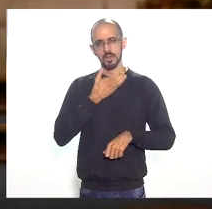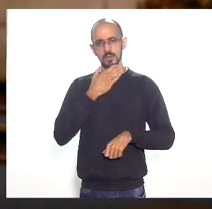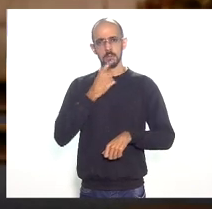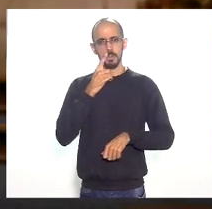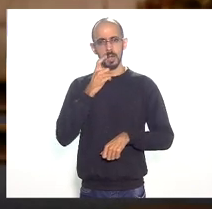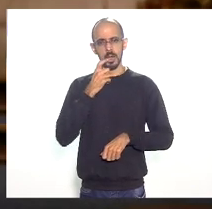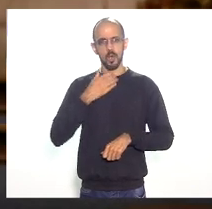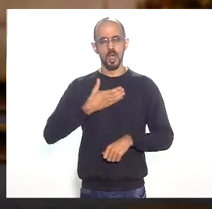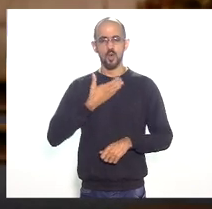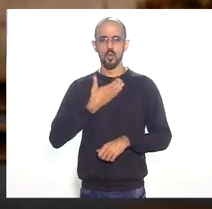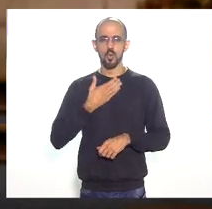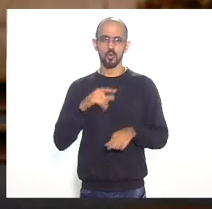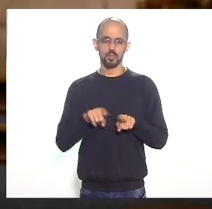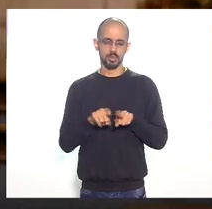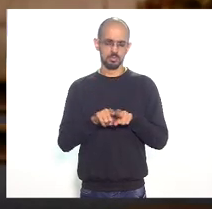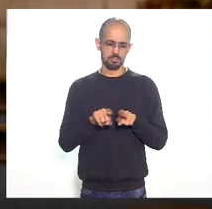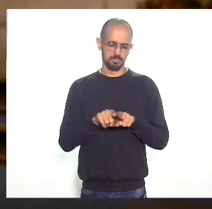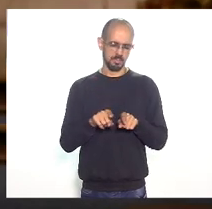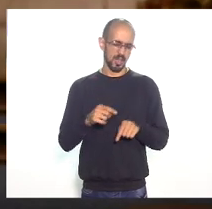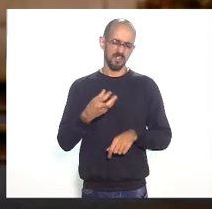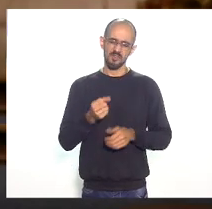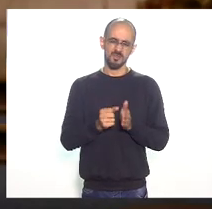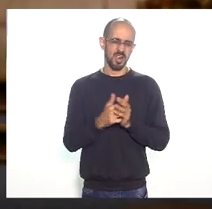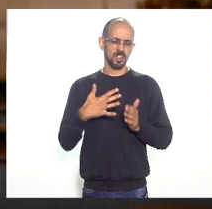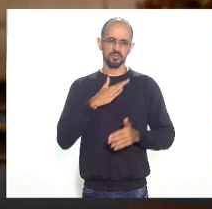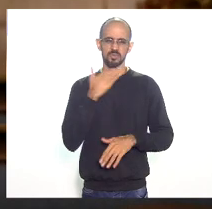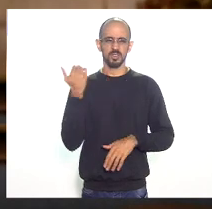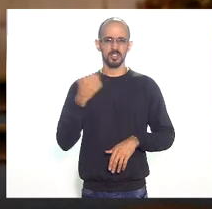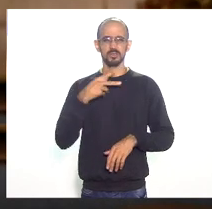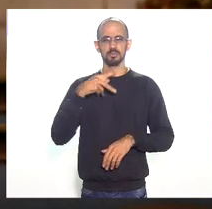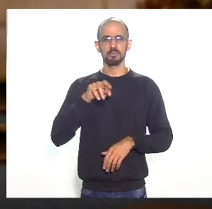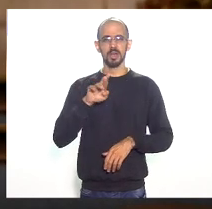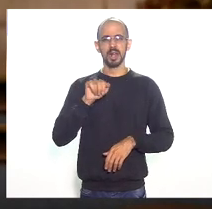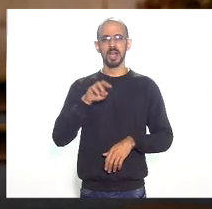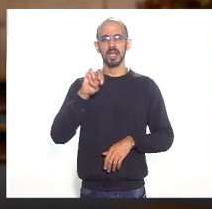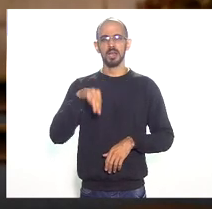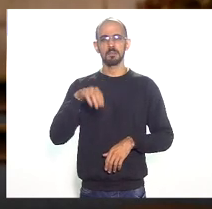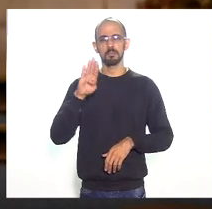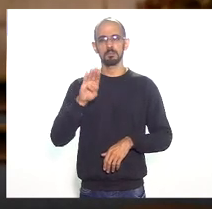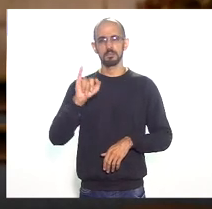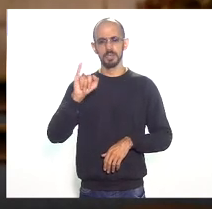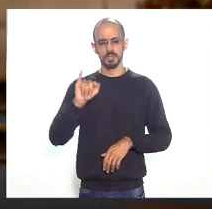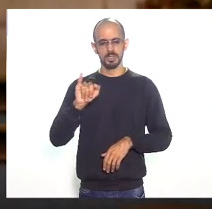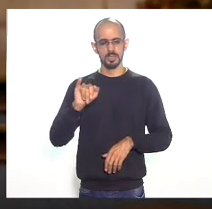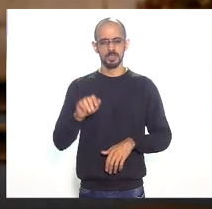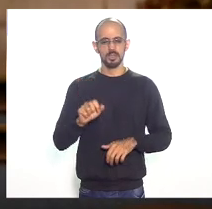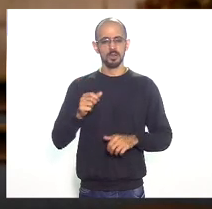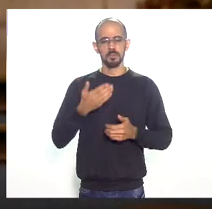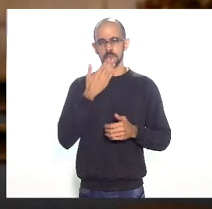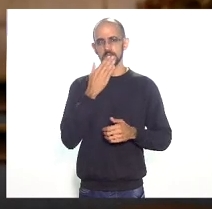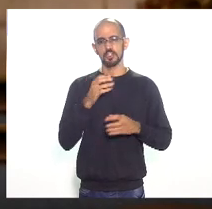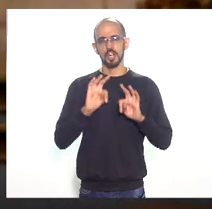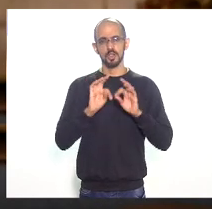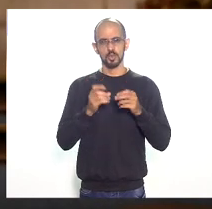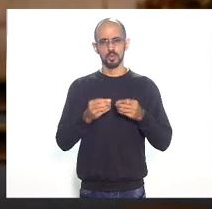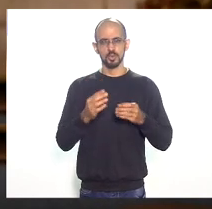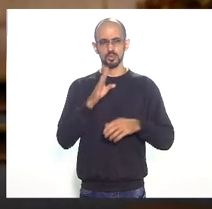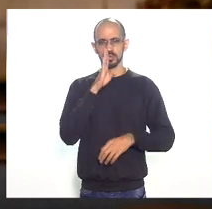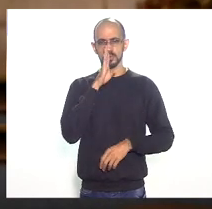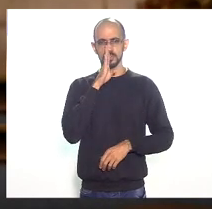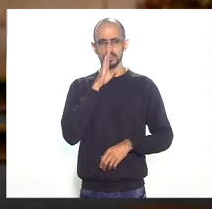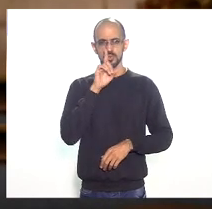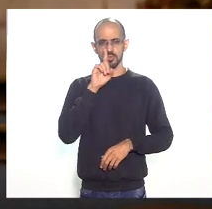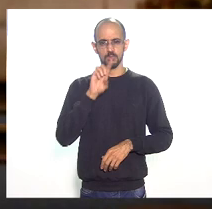vítimas na cidade de Paracambi nos últimos dias. Então, eu queria pedir a todos que nós pudéssemos respeitar um minuto de silêncio.